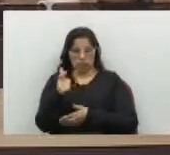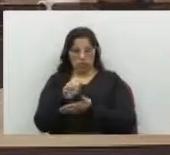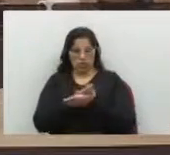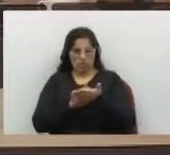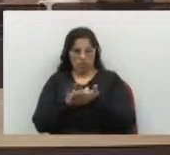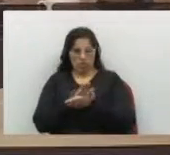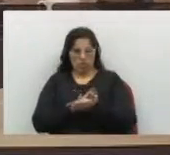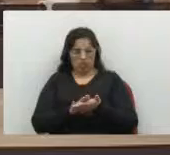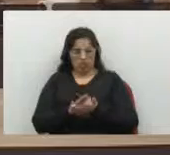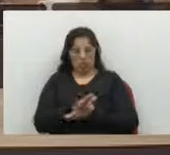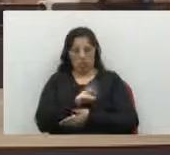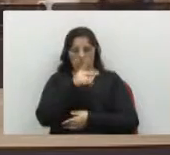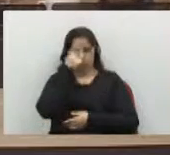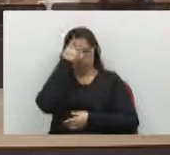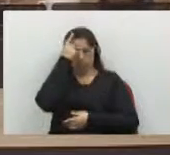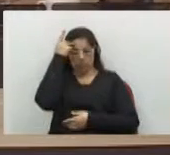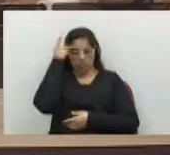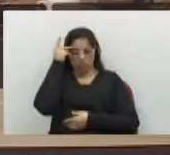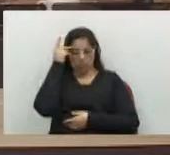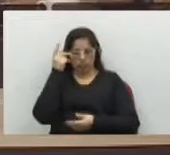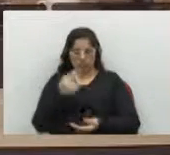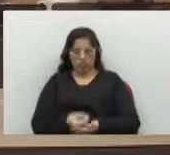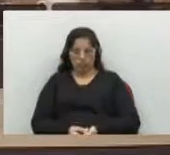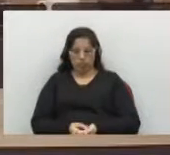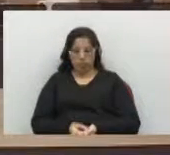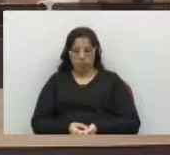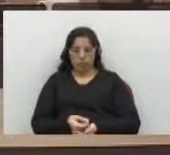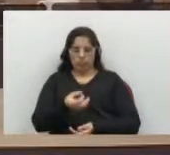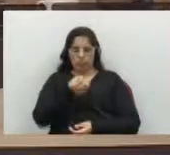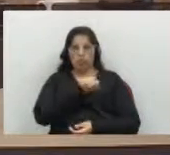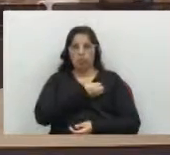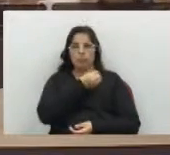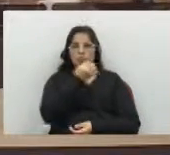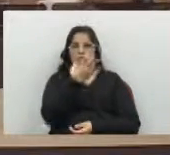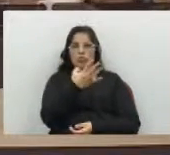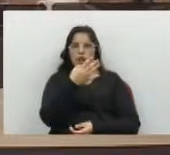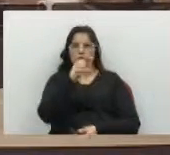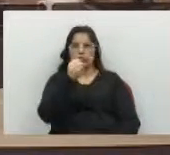ao prefeito. Requerimento